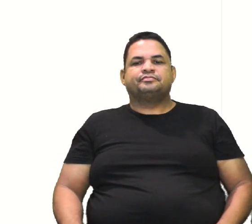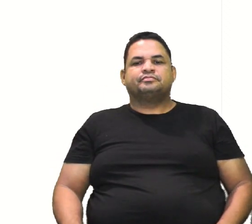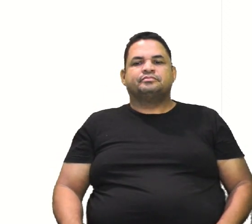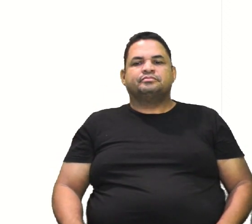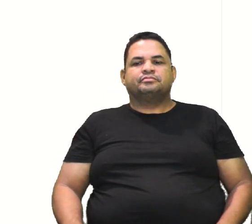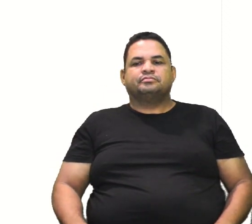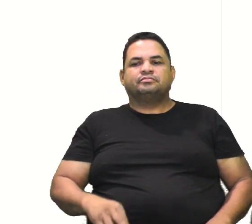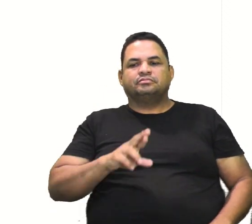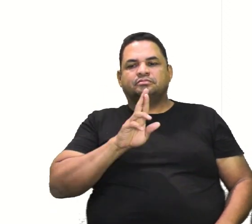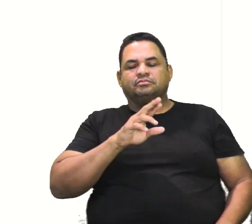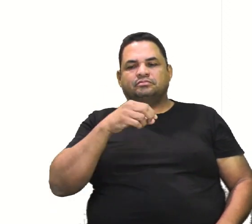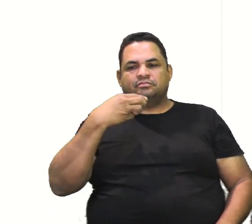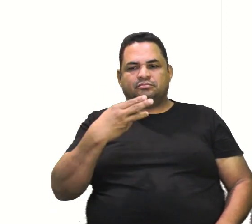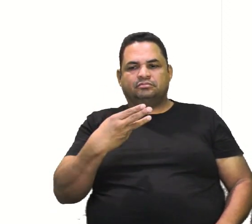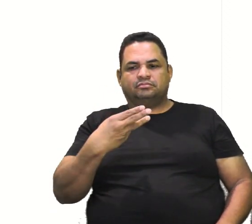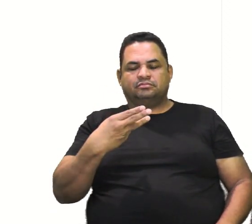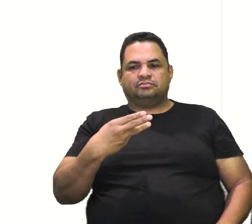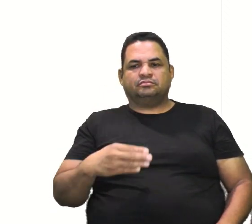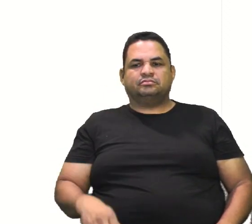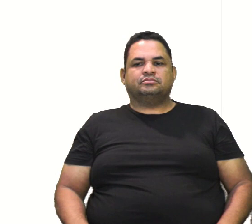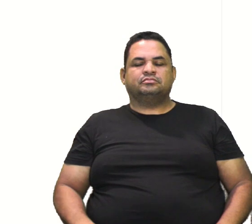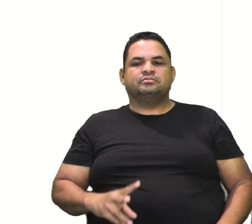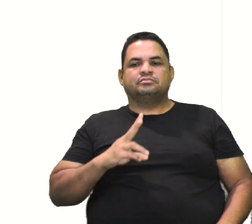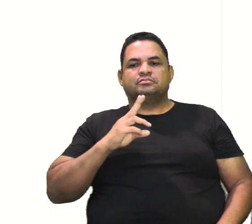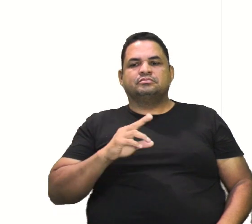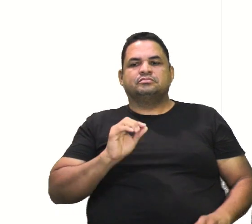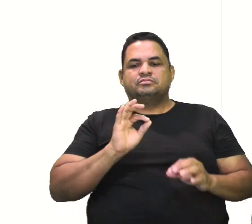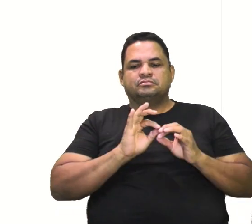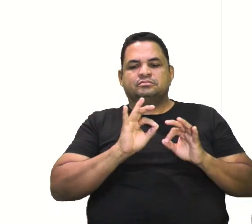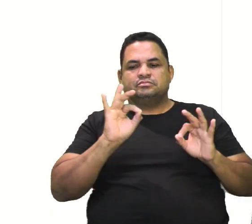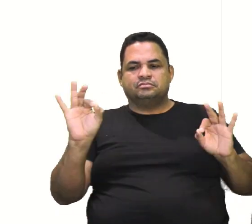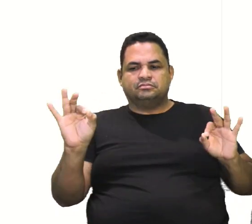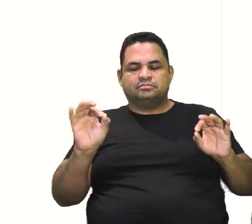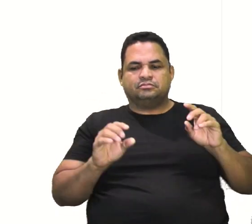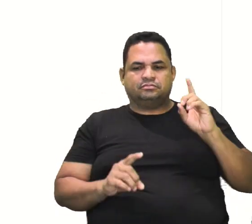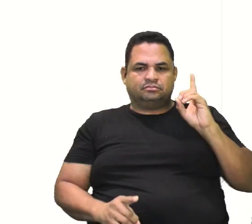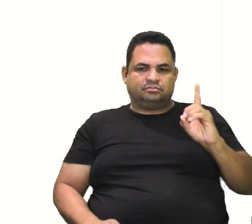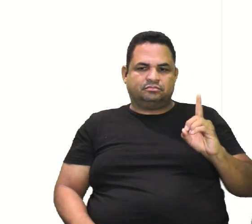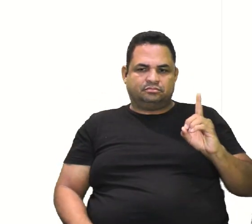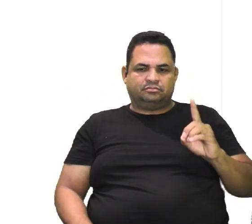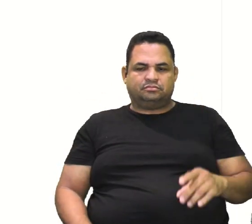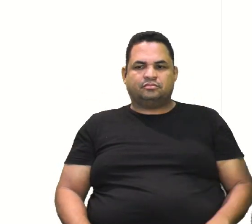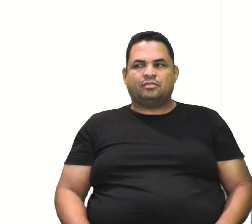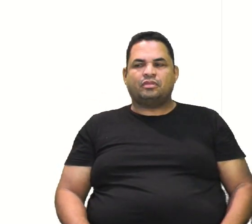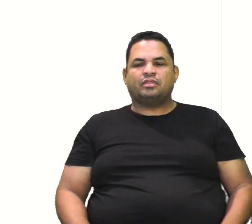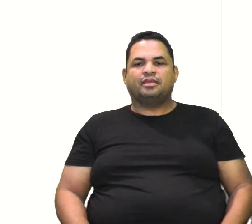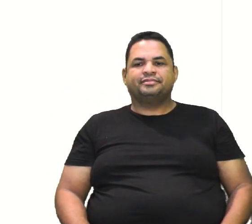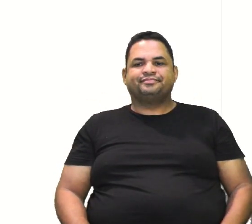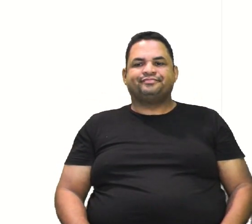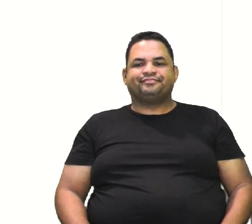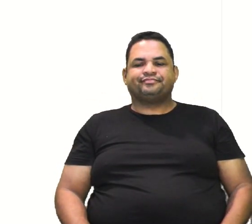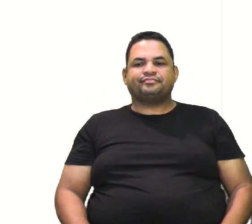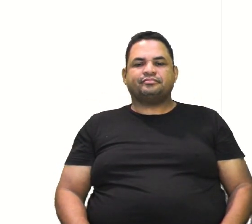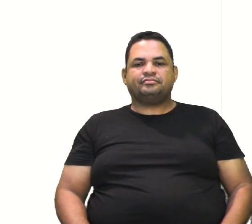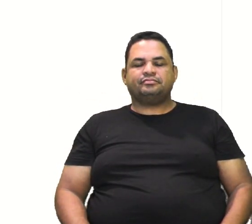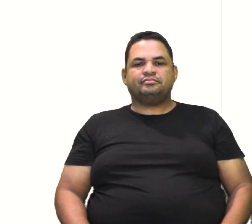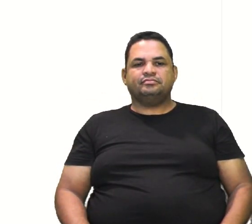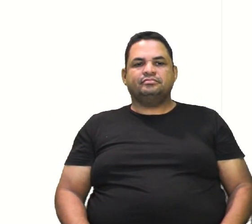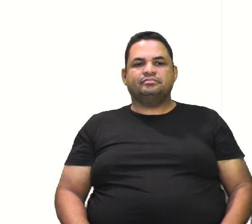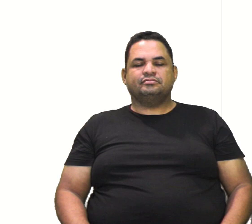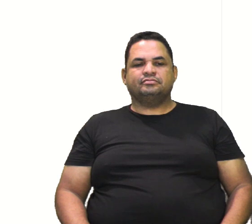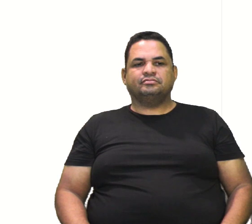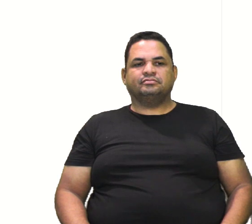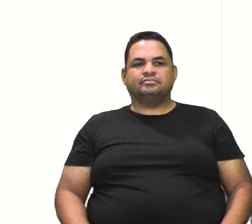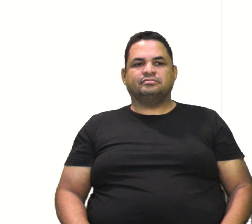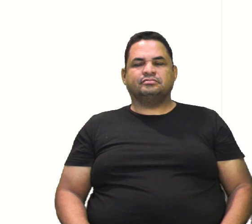meu raio é 3. O meu raio é igual à distância. Isso mesmo. Então facilita. De então, toda forma... A